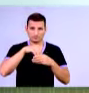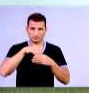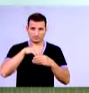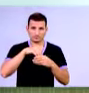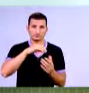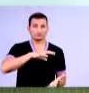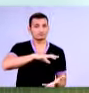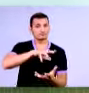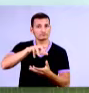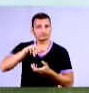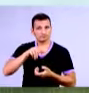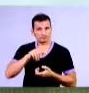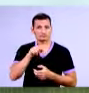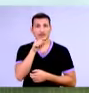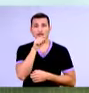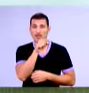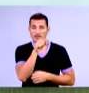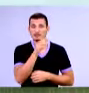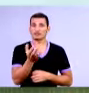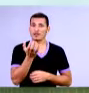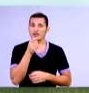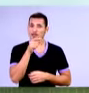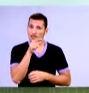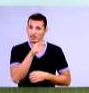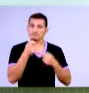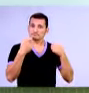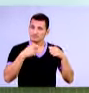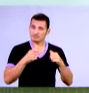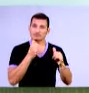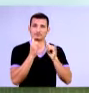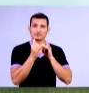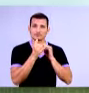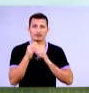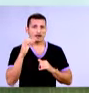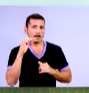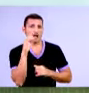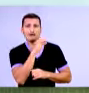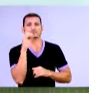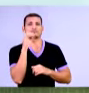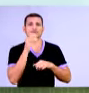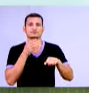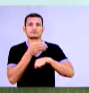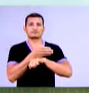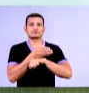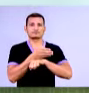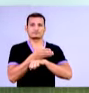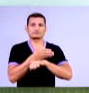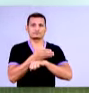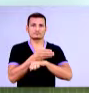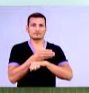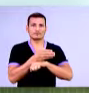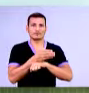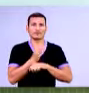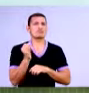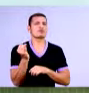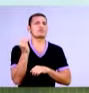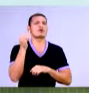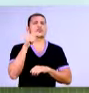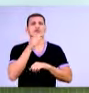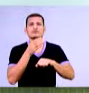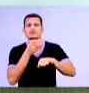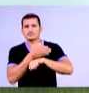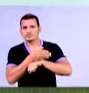nesse universo, ele precisa de informação rapidamente acessível. Né? Não importa se ele está